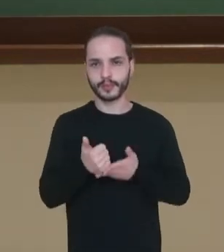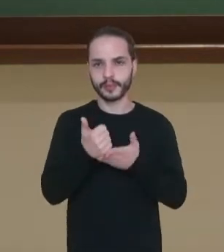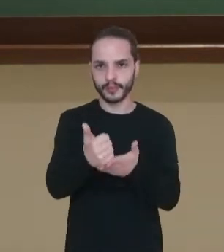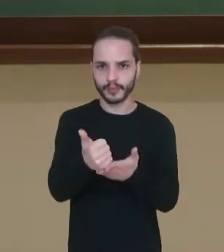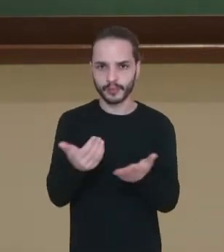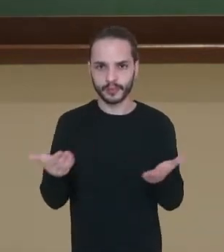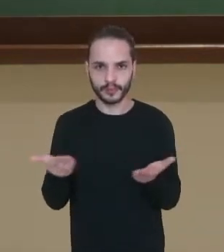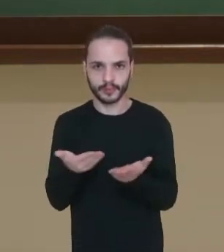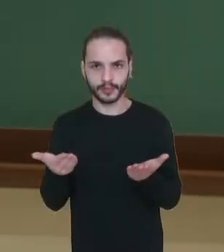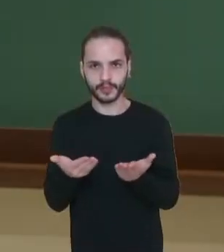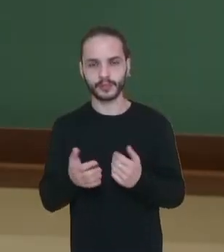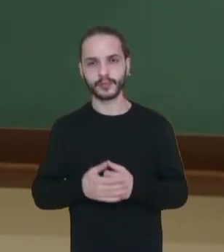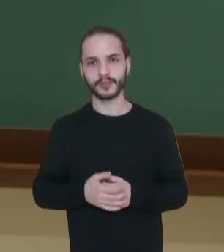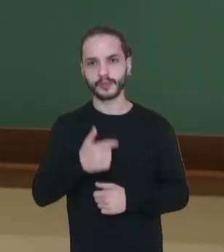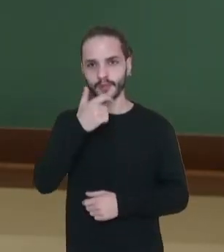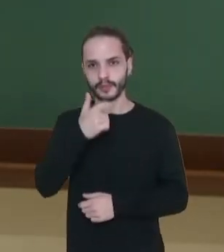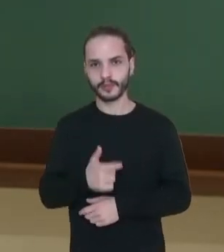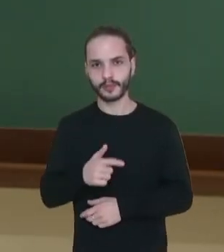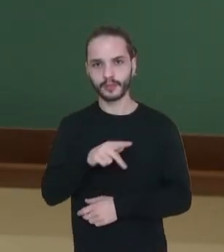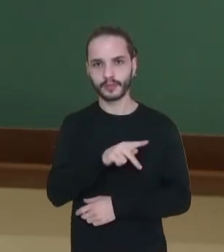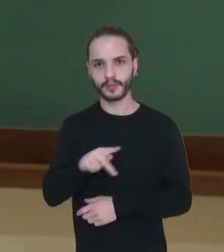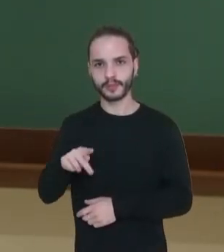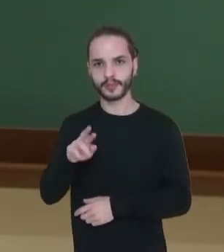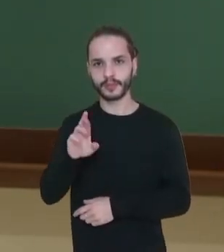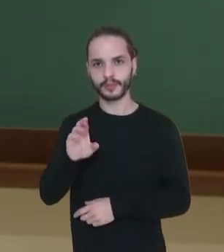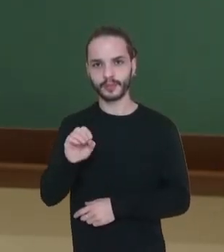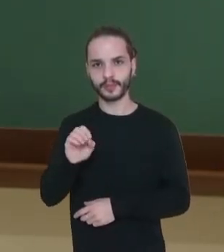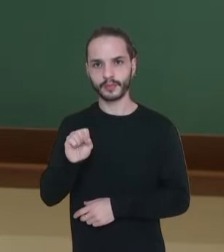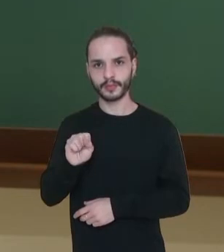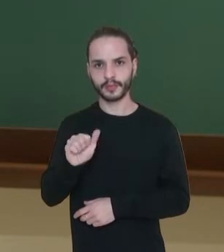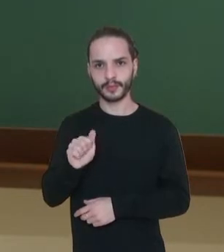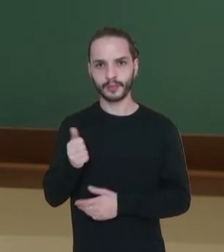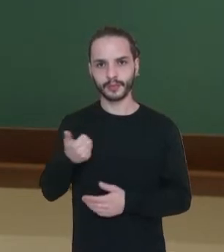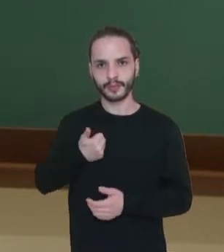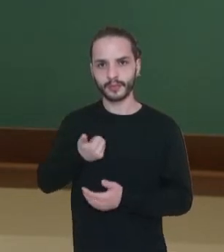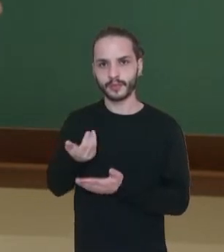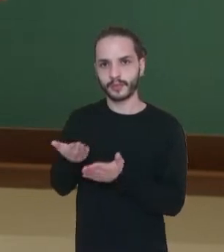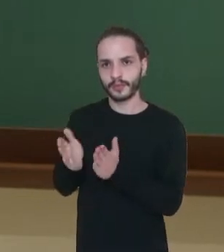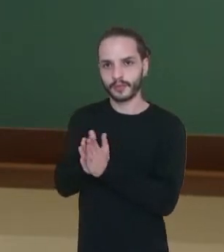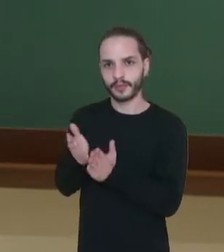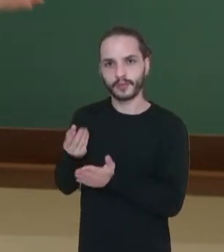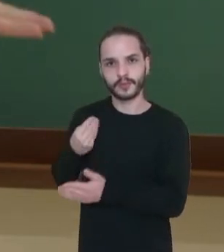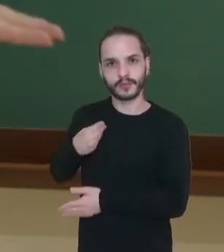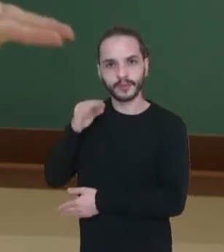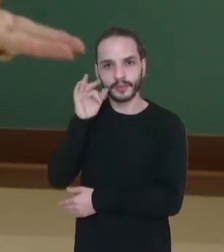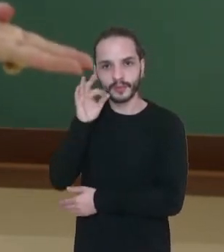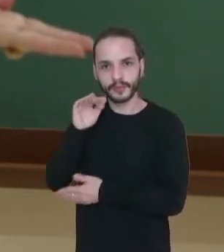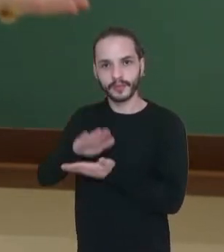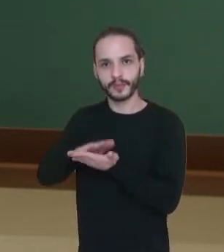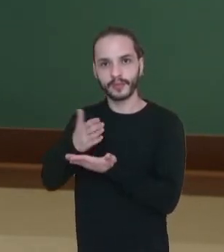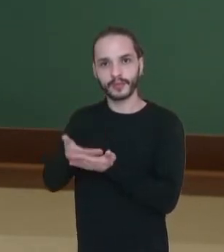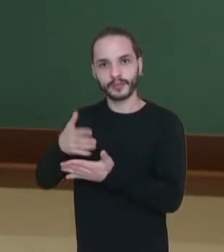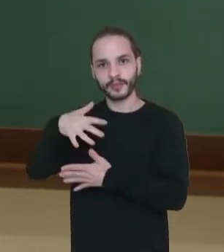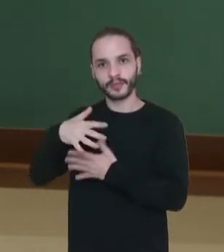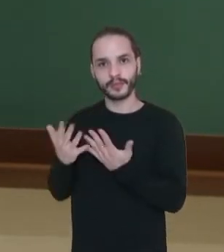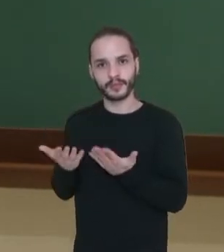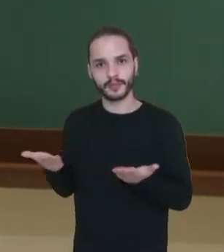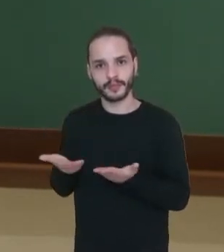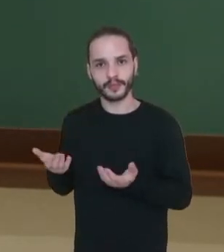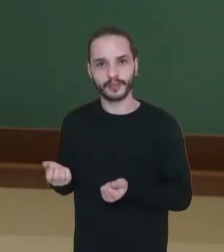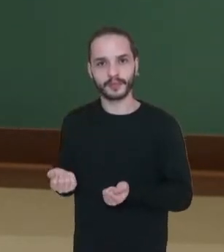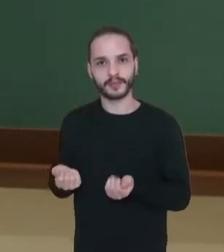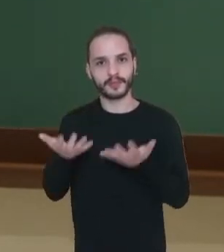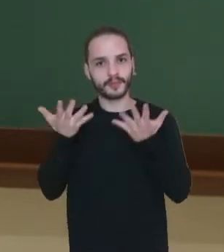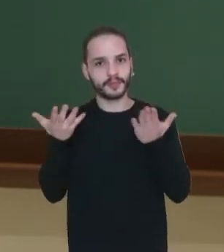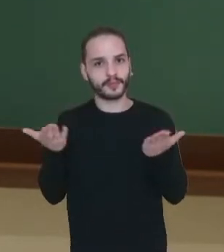atividade, ok? Eu sou a professora Rosa Helena Bueno, estou aqui com meu colega Felipe, o intérprete que abrilhanta esse momento